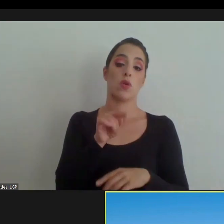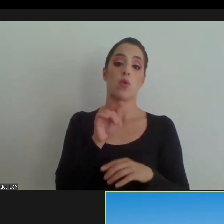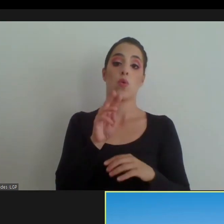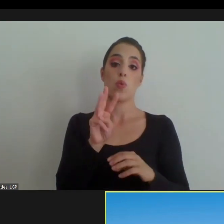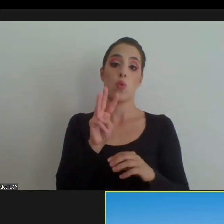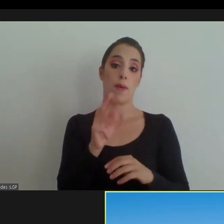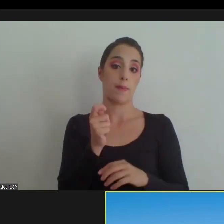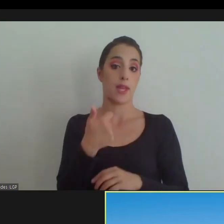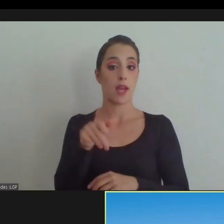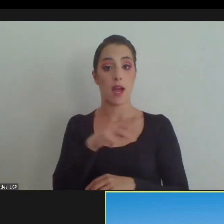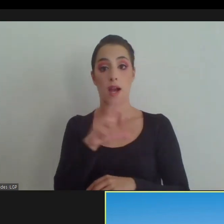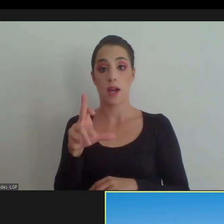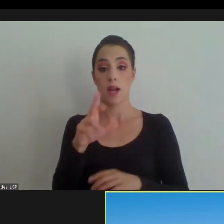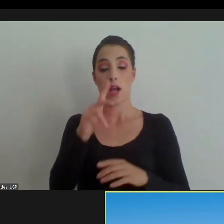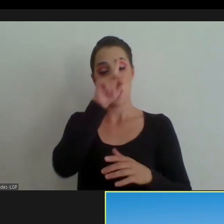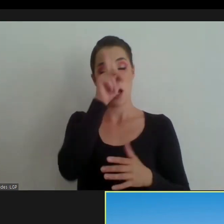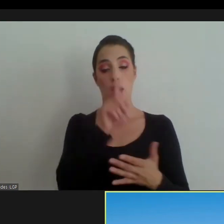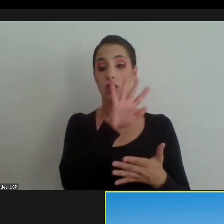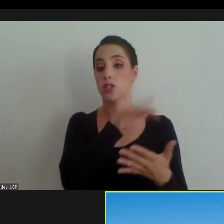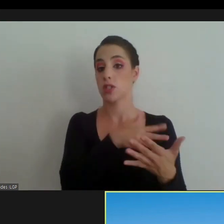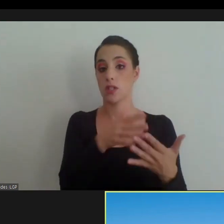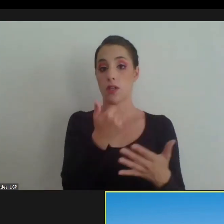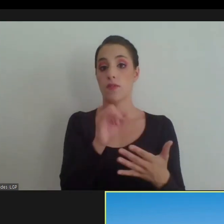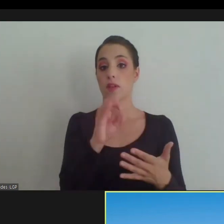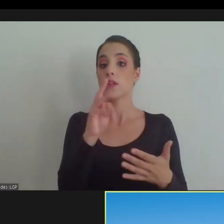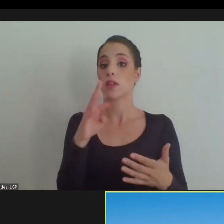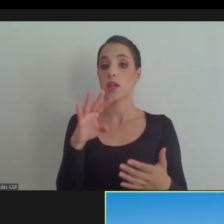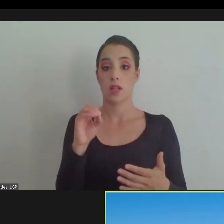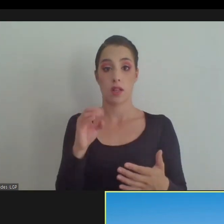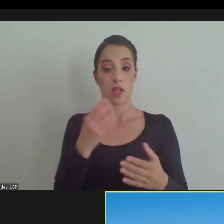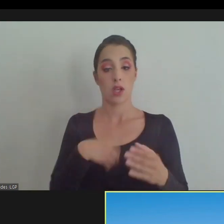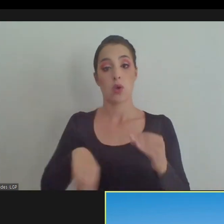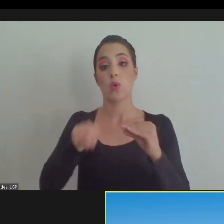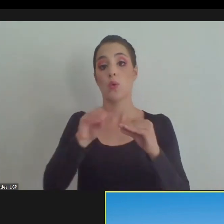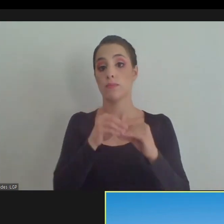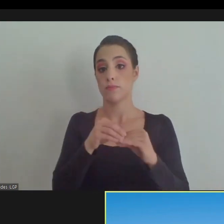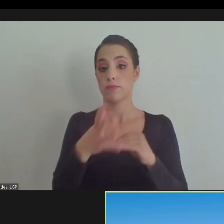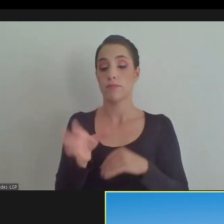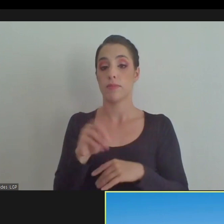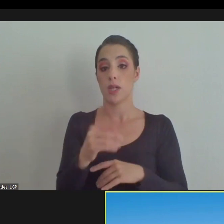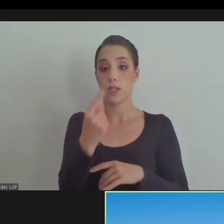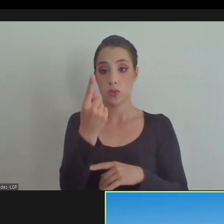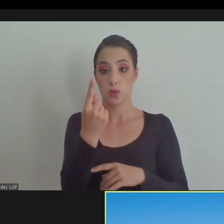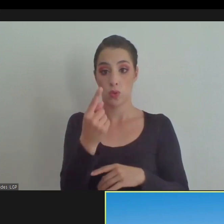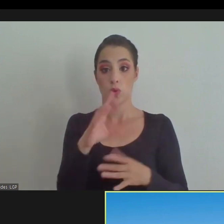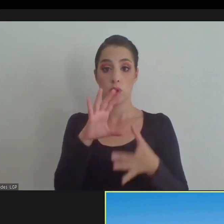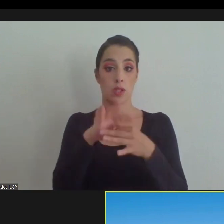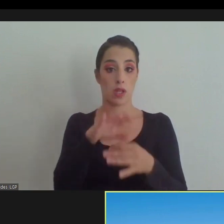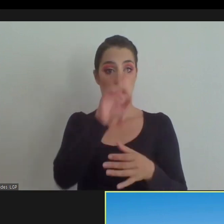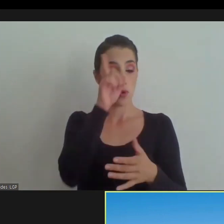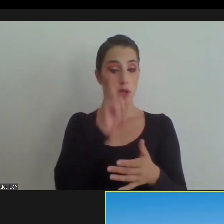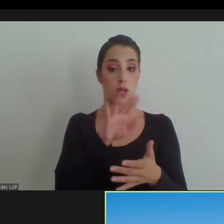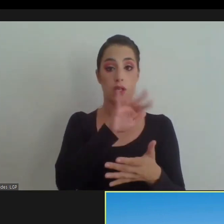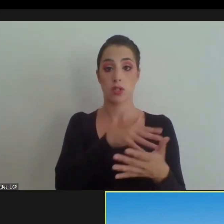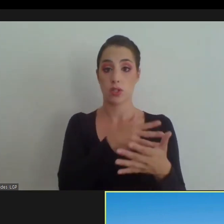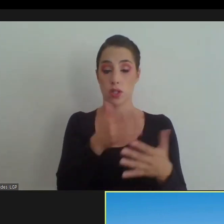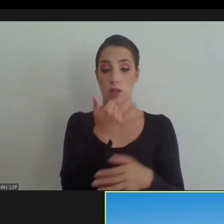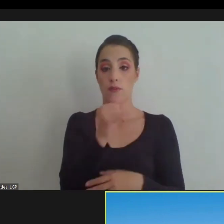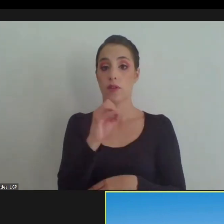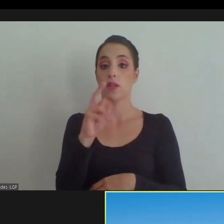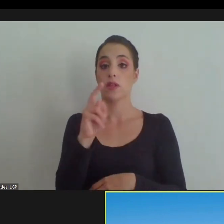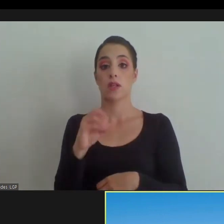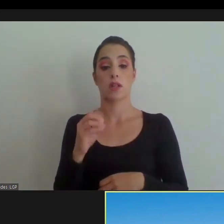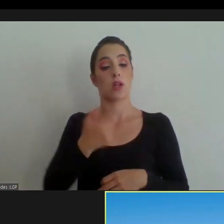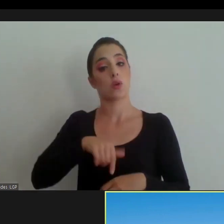Agenda 2030. Eu junto mais um dado relacionado com a Agenda 2030, que é estamos na década da